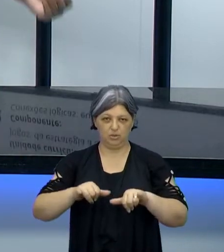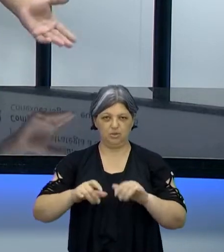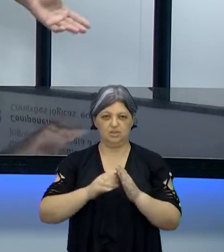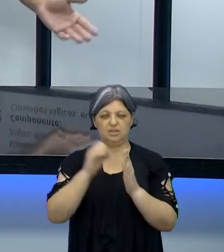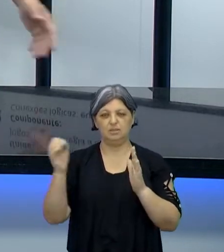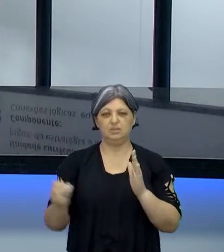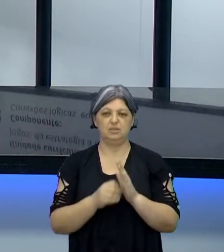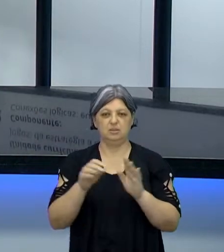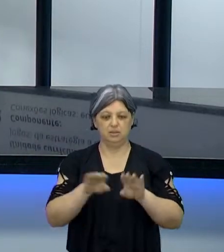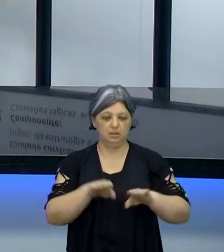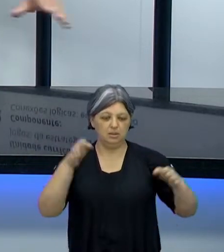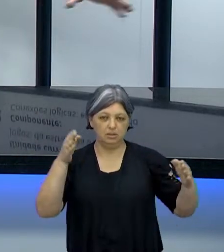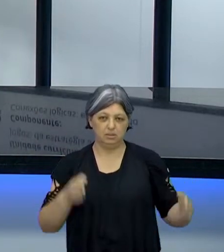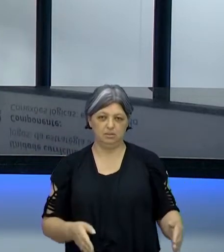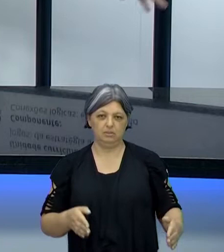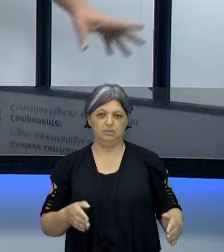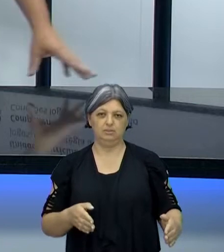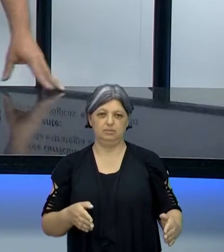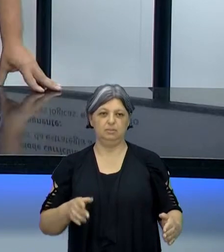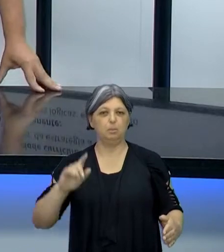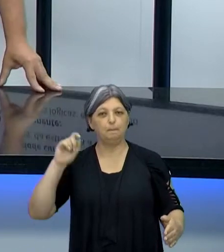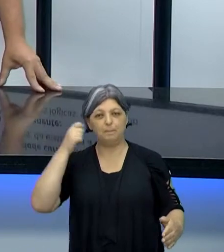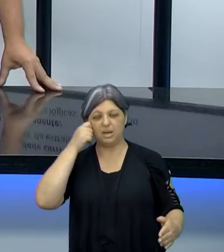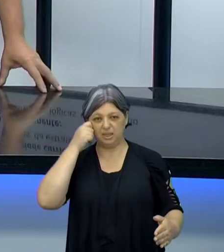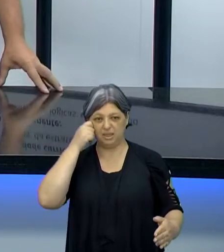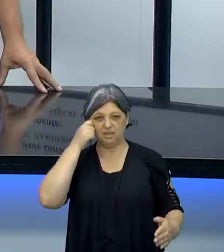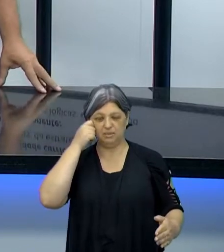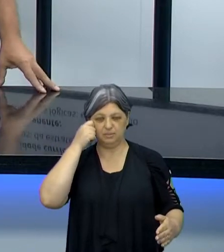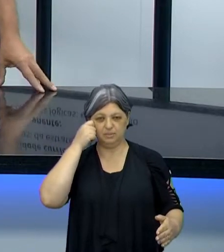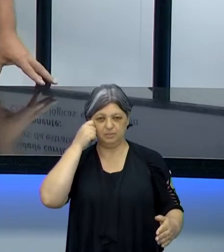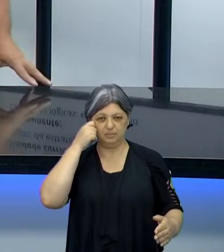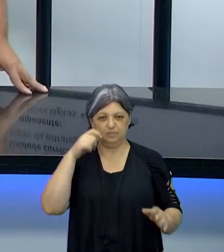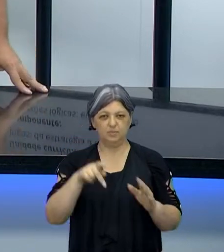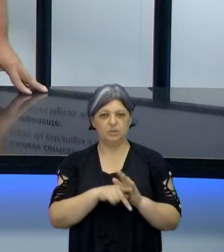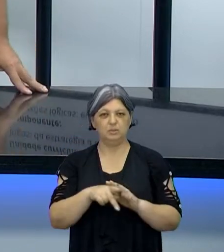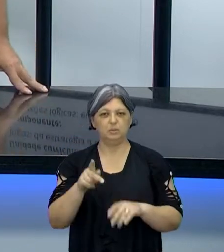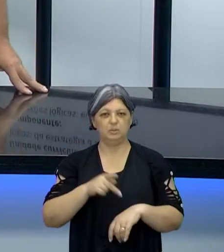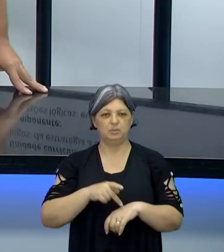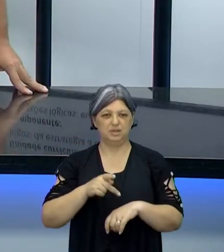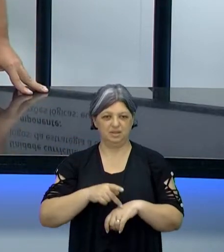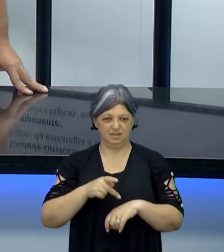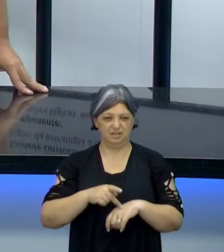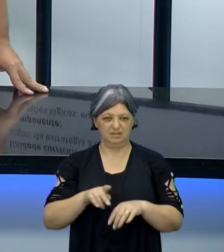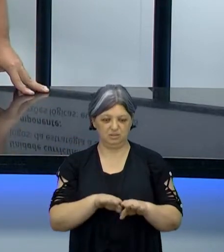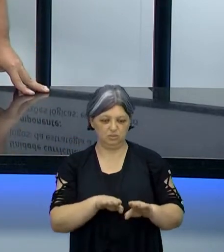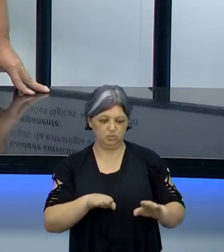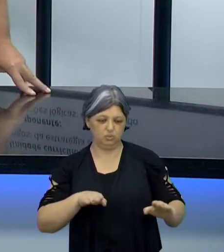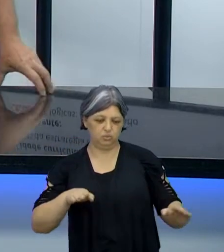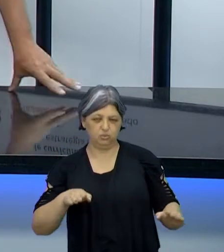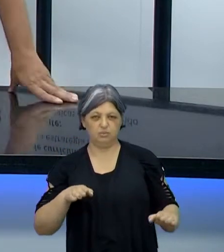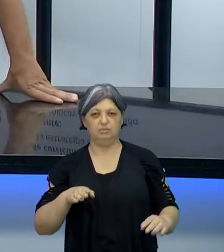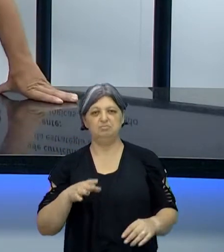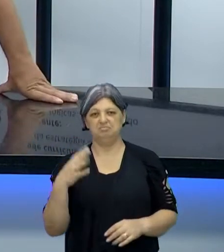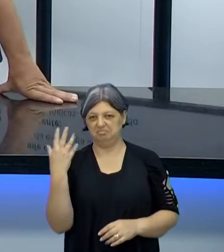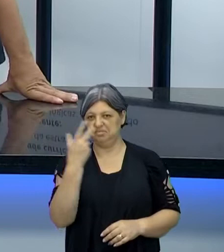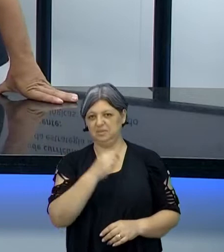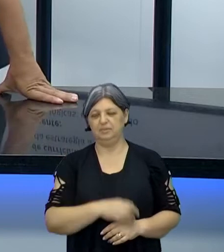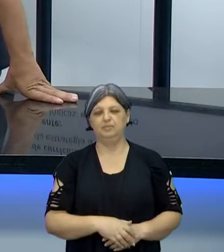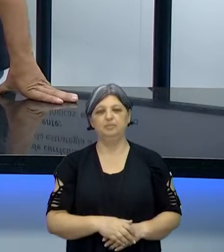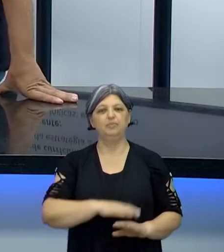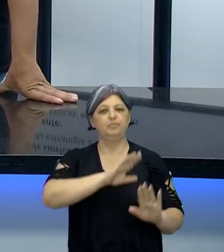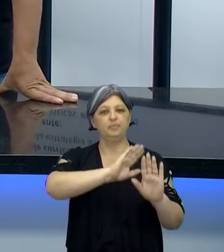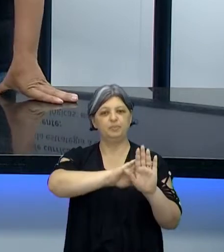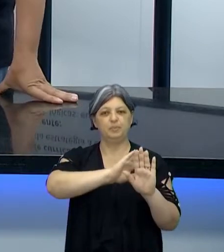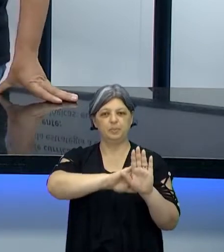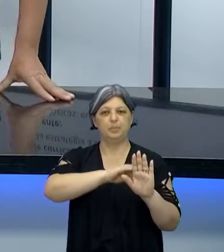uma bancada, ela é uma bancada preta, né? É feito de mármore, né? Granito. Bonito isso, né? É bonito, né? Atrás da gente tem